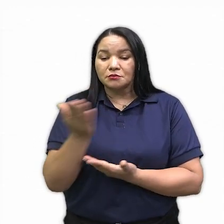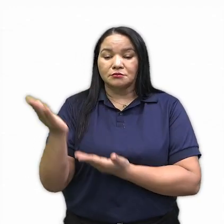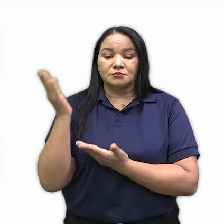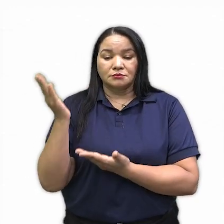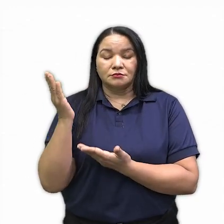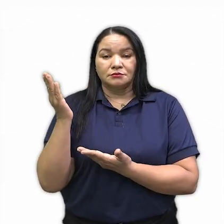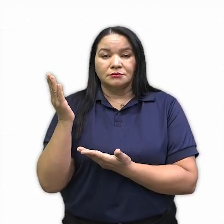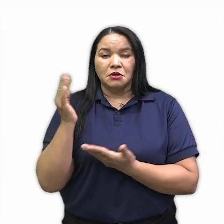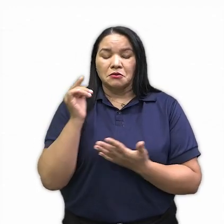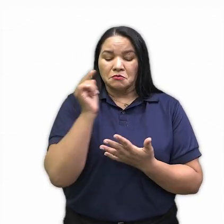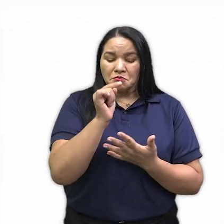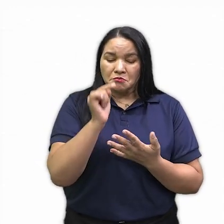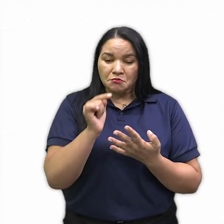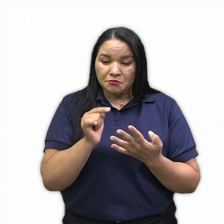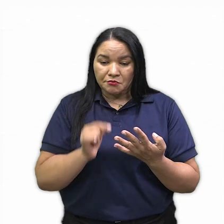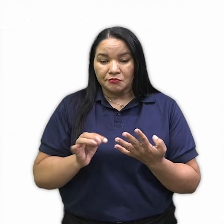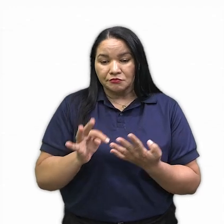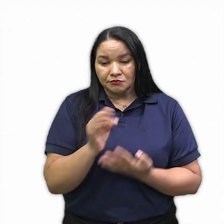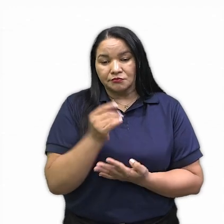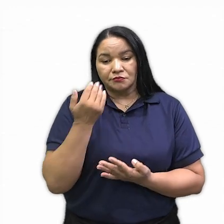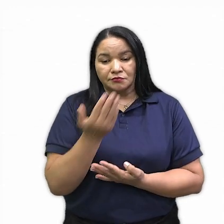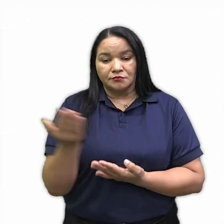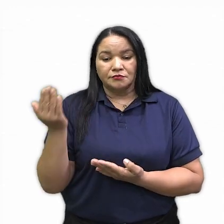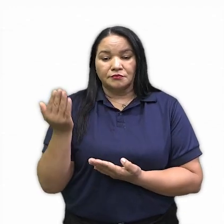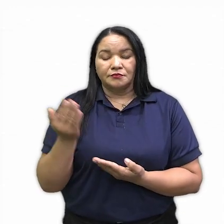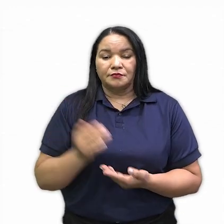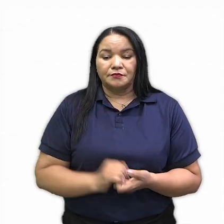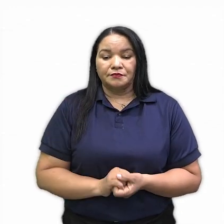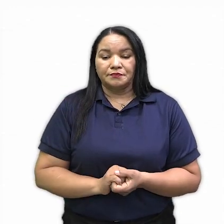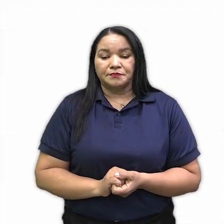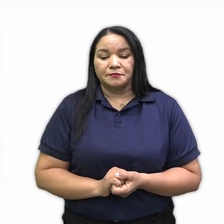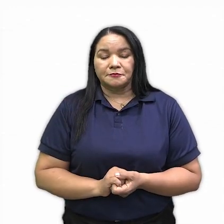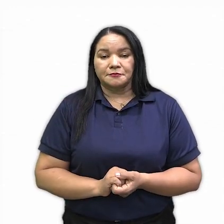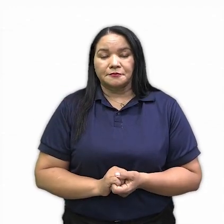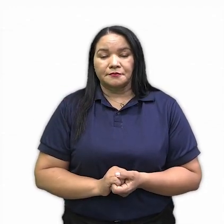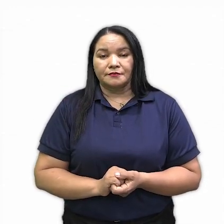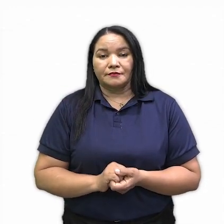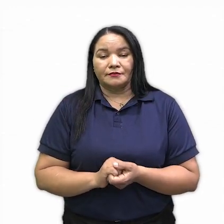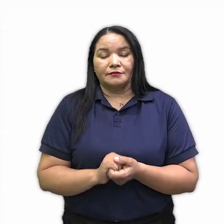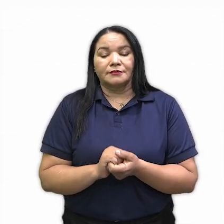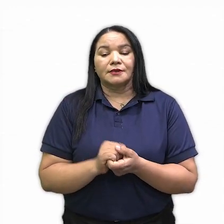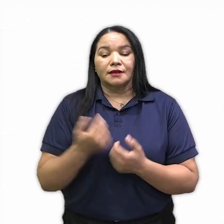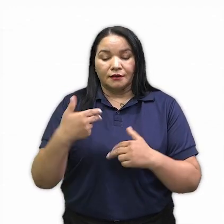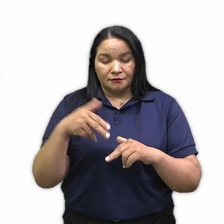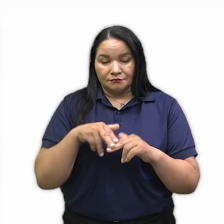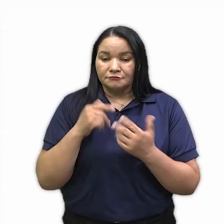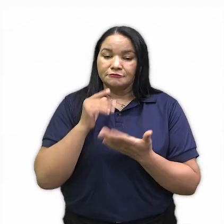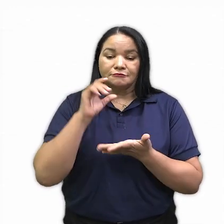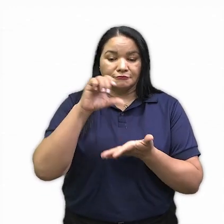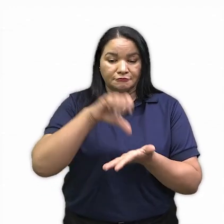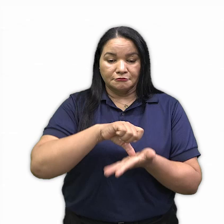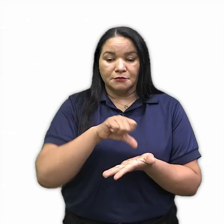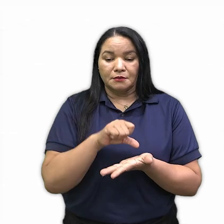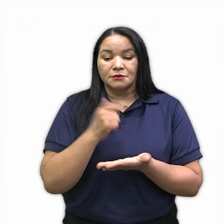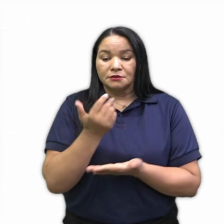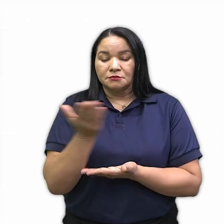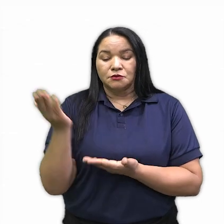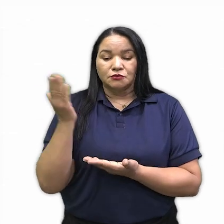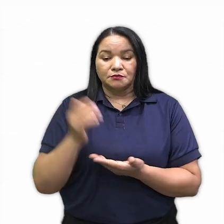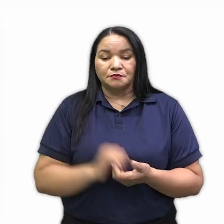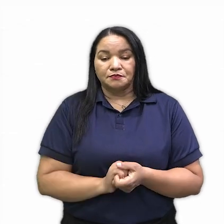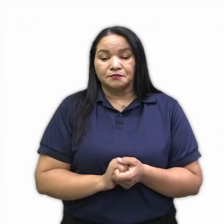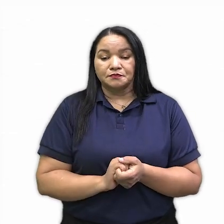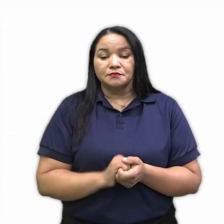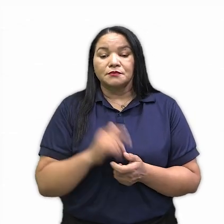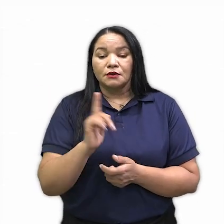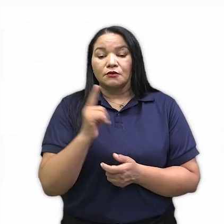porém tem vários outros, tá? Nessa região que vocês observam aí através do mapa. O persa, também conhecido